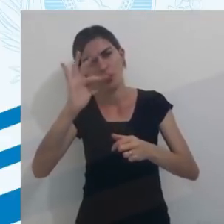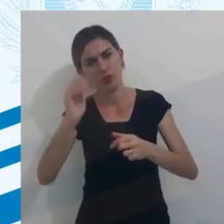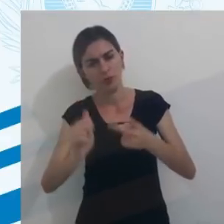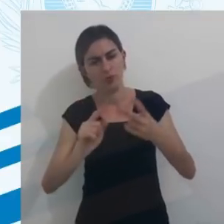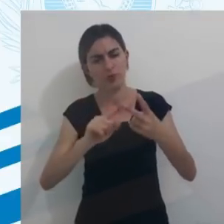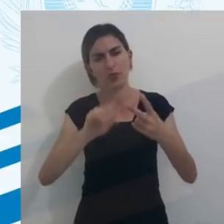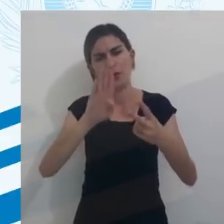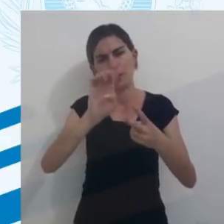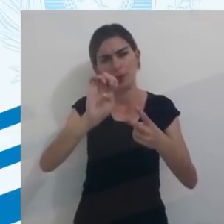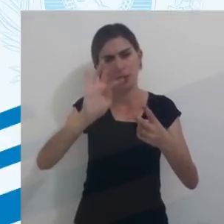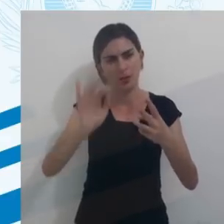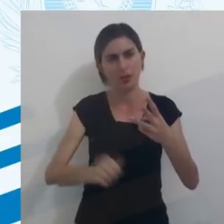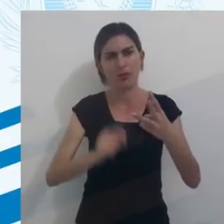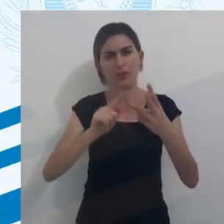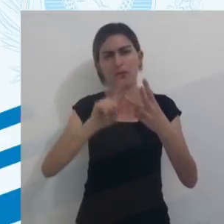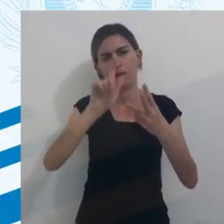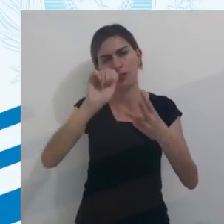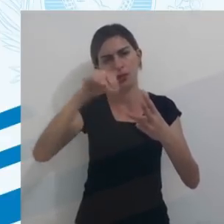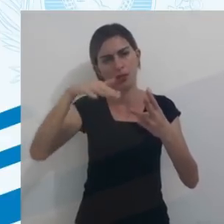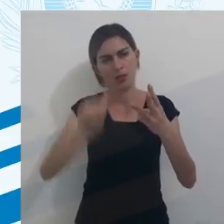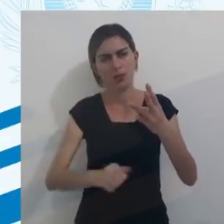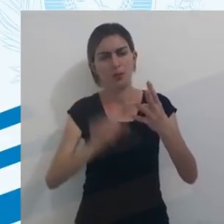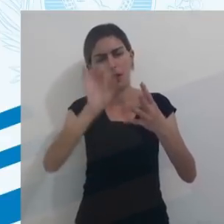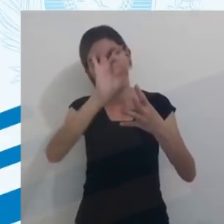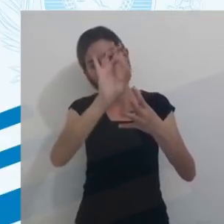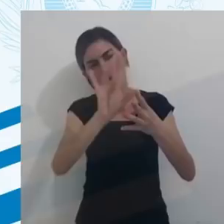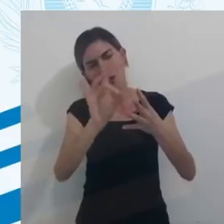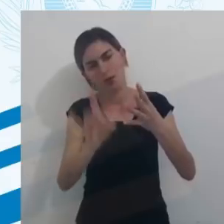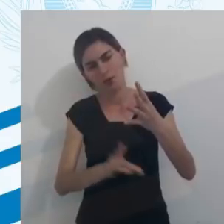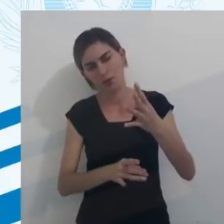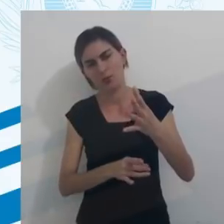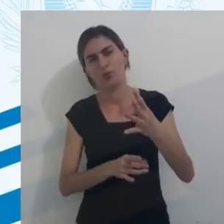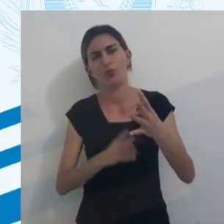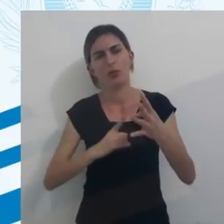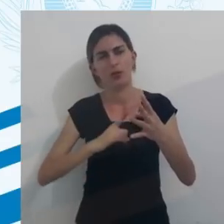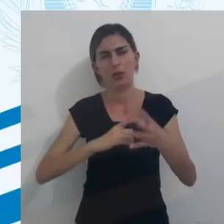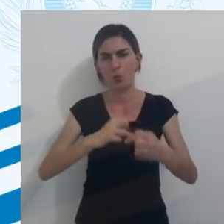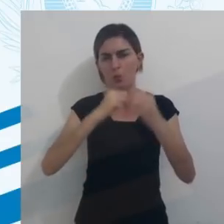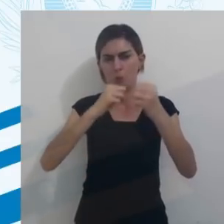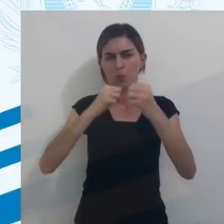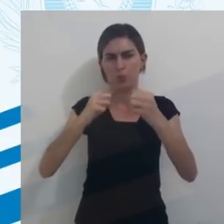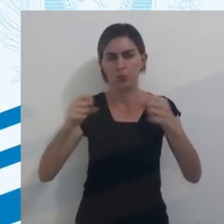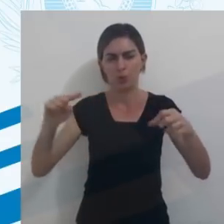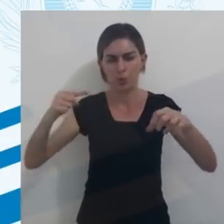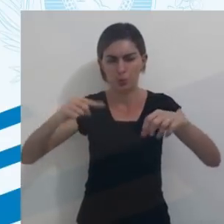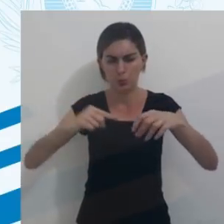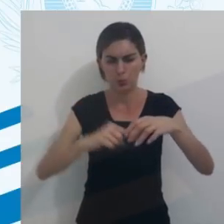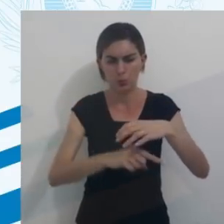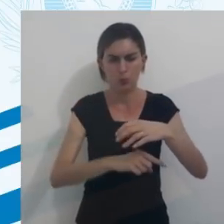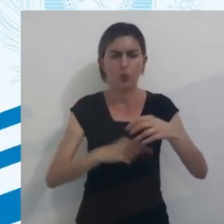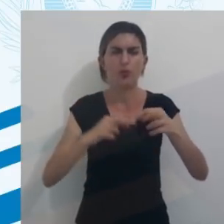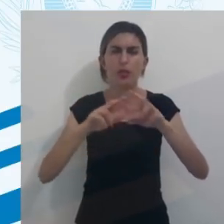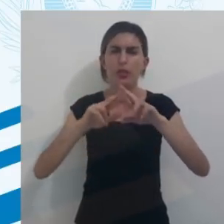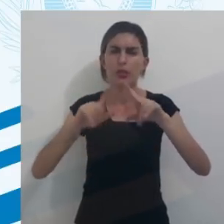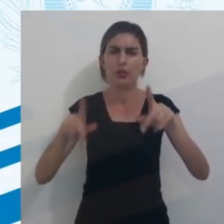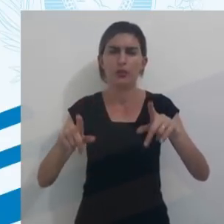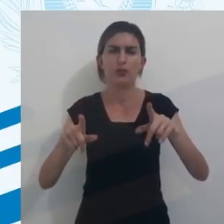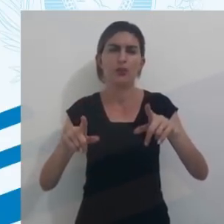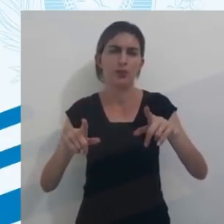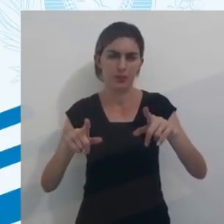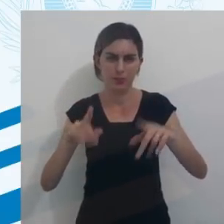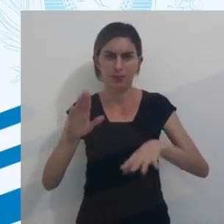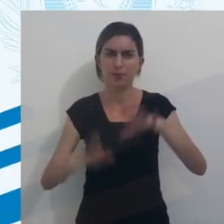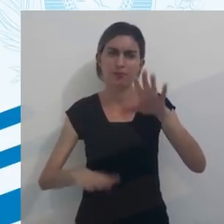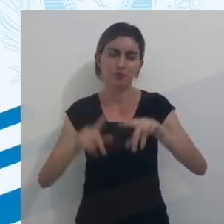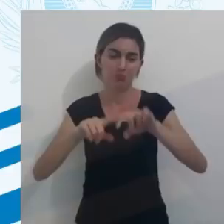partícula beta, partícula gama. Cada um vai ter um poder de penetração em relação a algum tipo